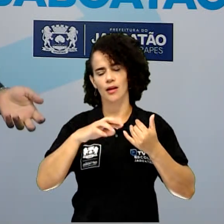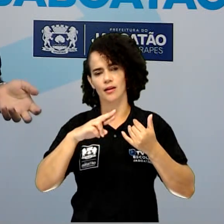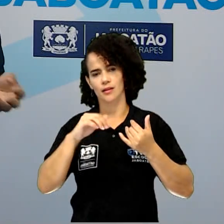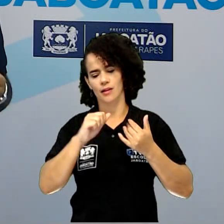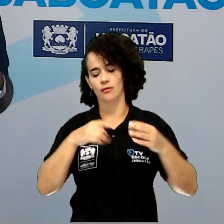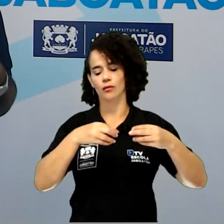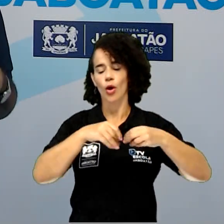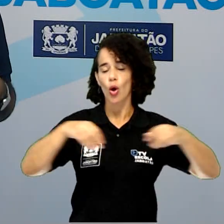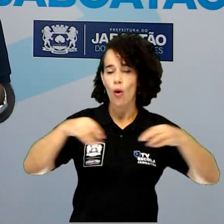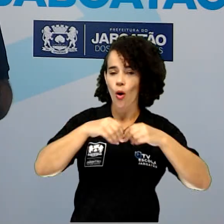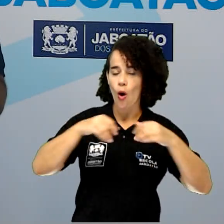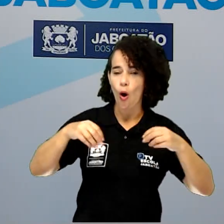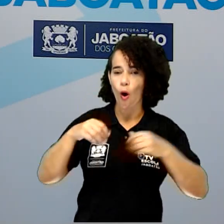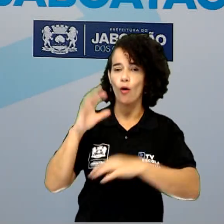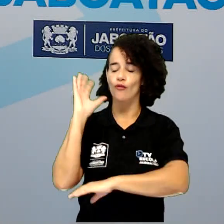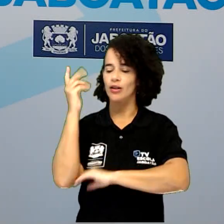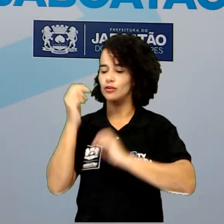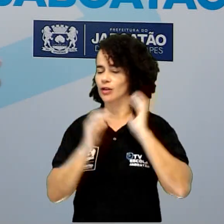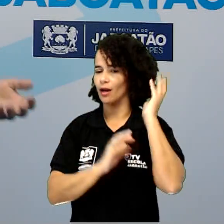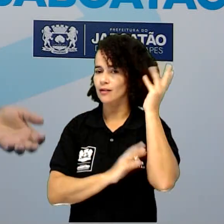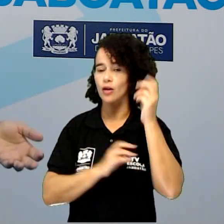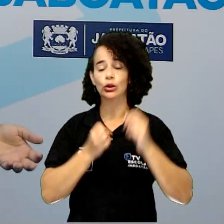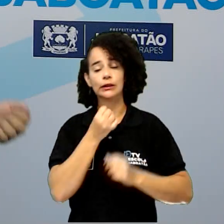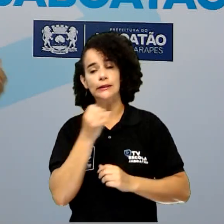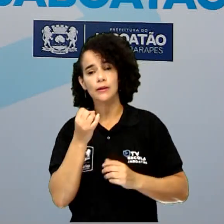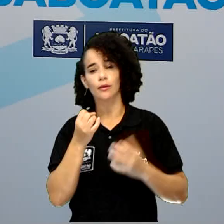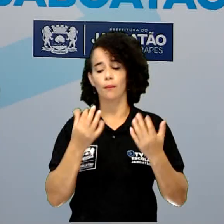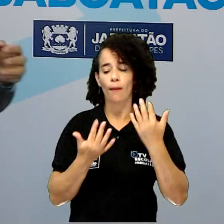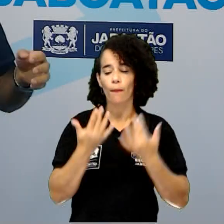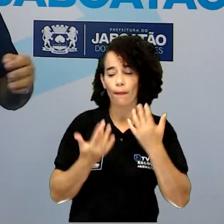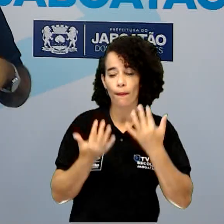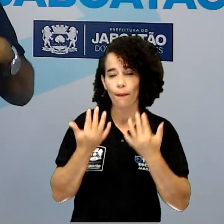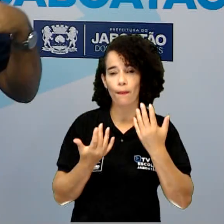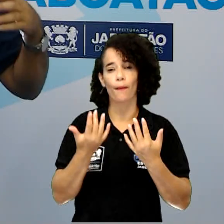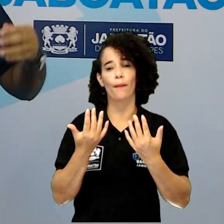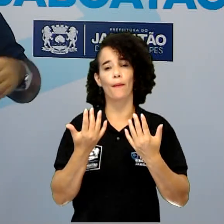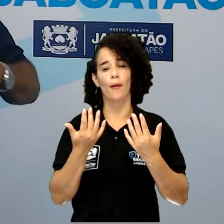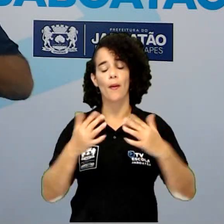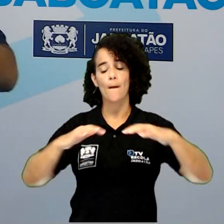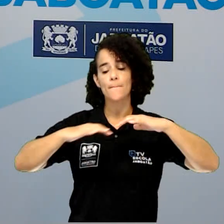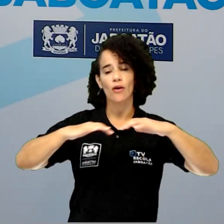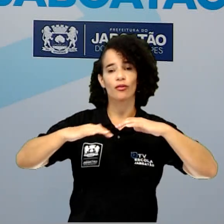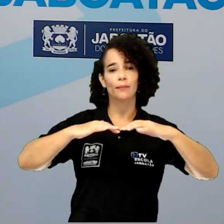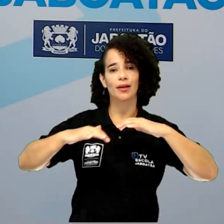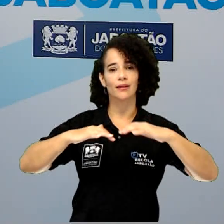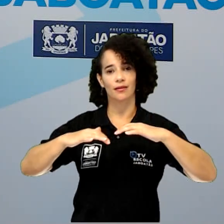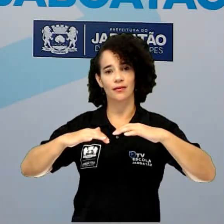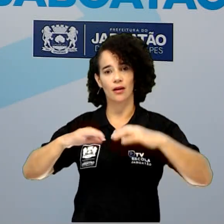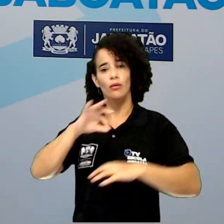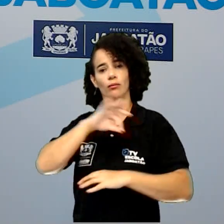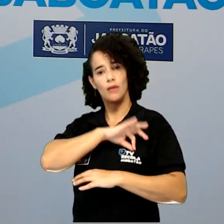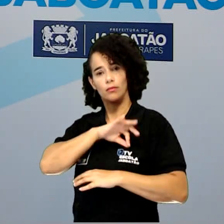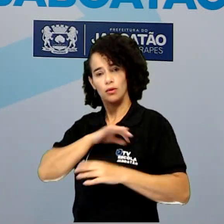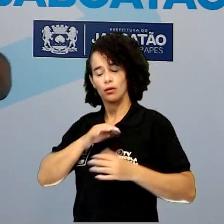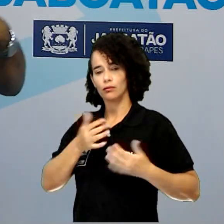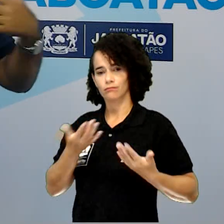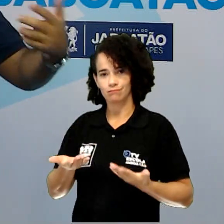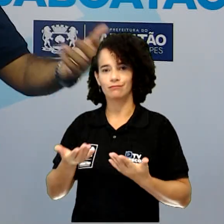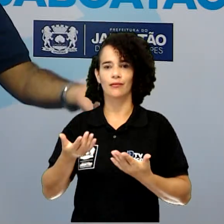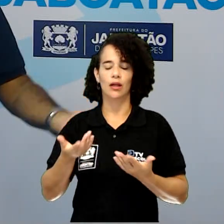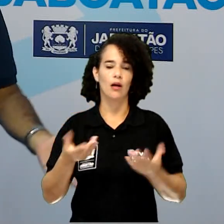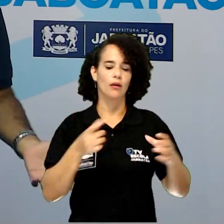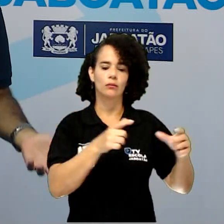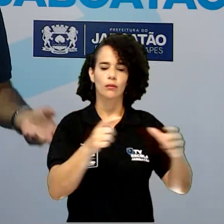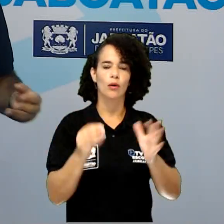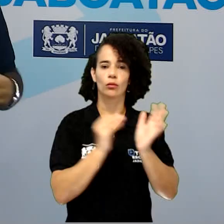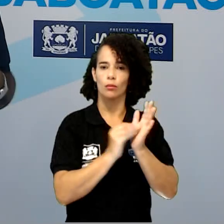vegetação, regiões de queimadas ou desmatamento, movimentação de tropas militares,